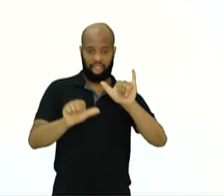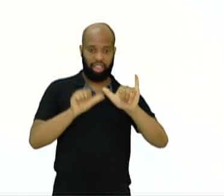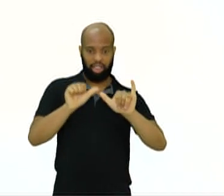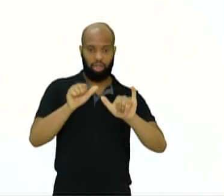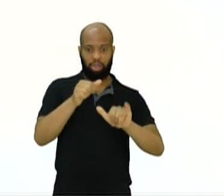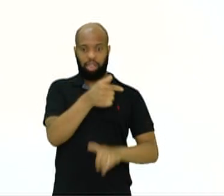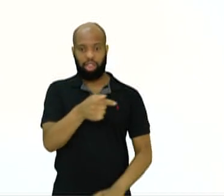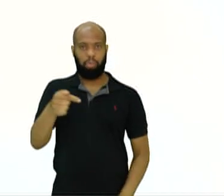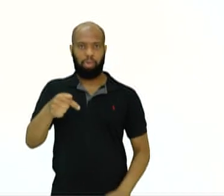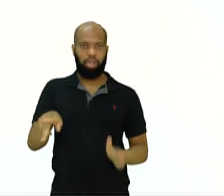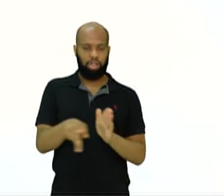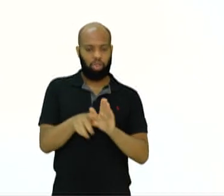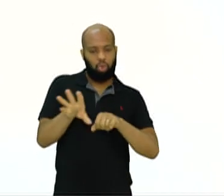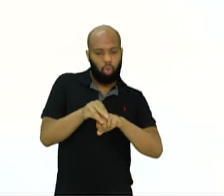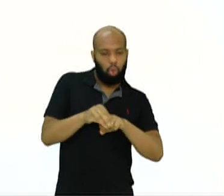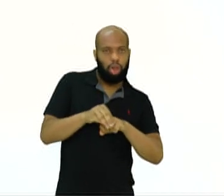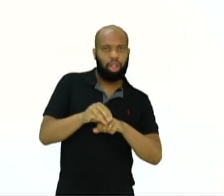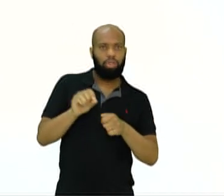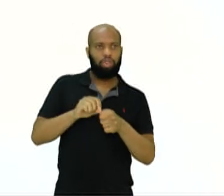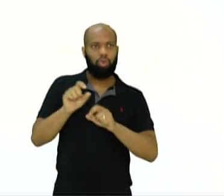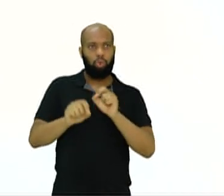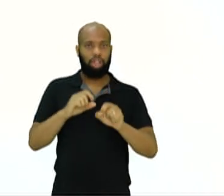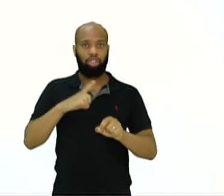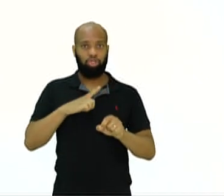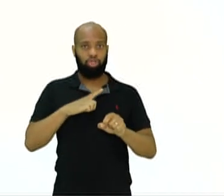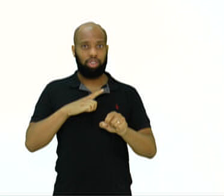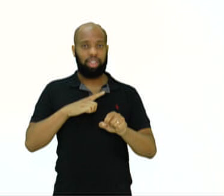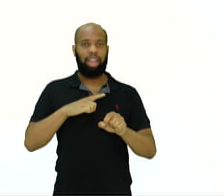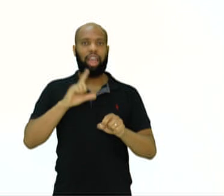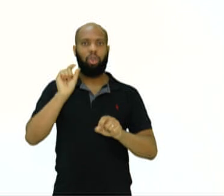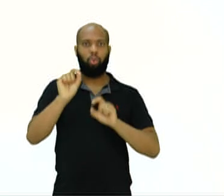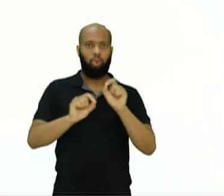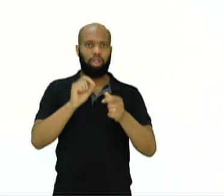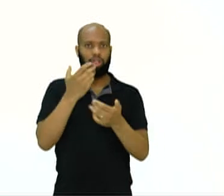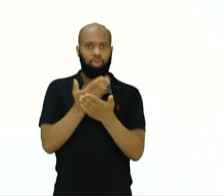do conhecimento. Mostramos a síntese